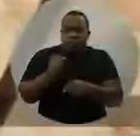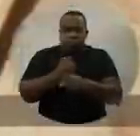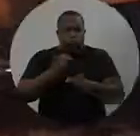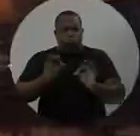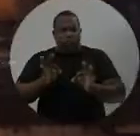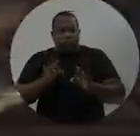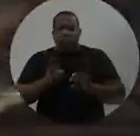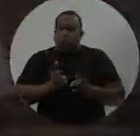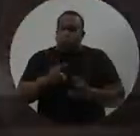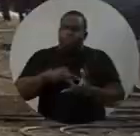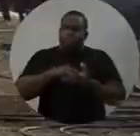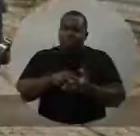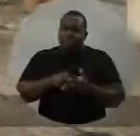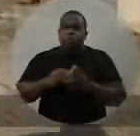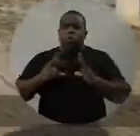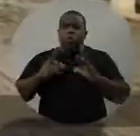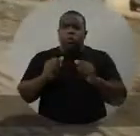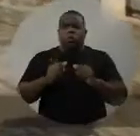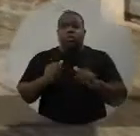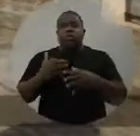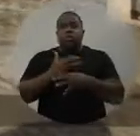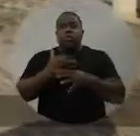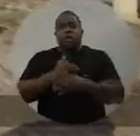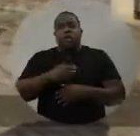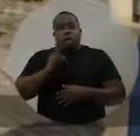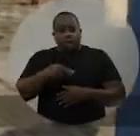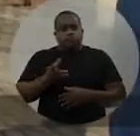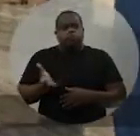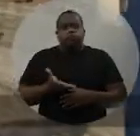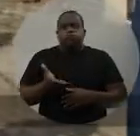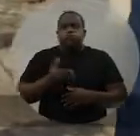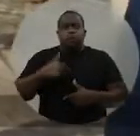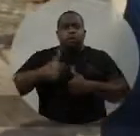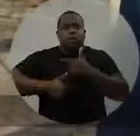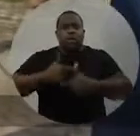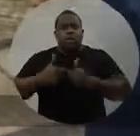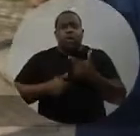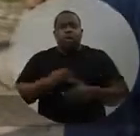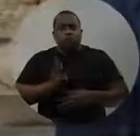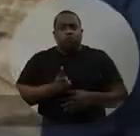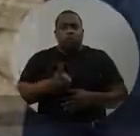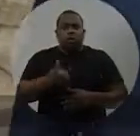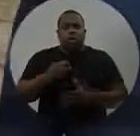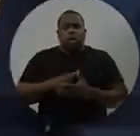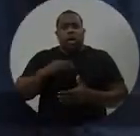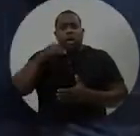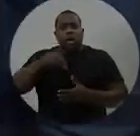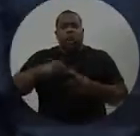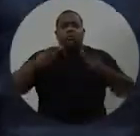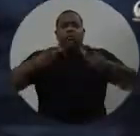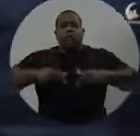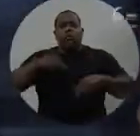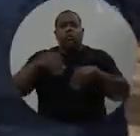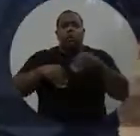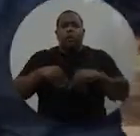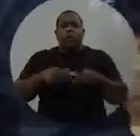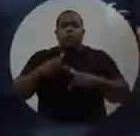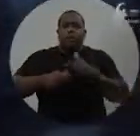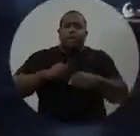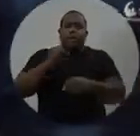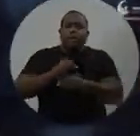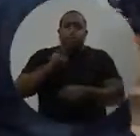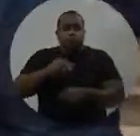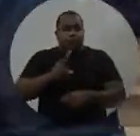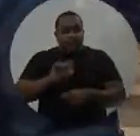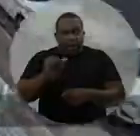seguem firme por toda a cidade. É nesse ritmo de trabalho que vamos seguir em frente. Aqui no comércio, o trabalho não para e não vai